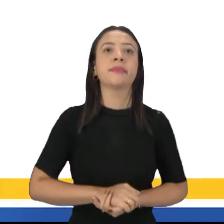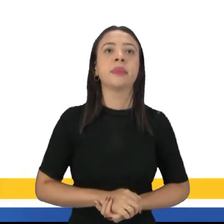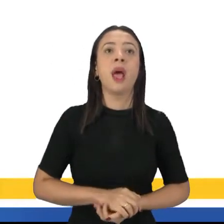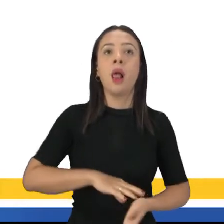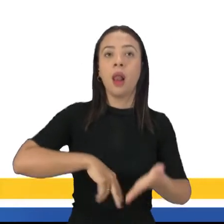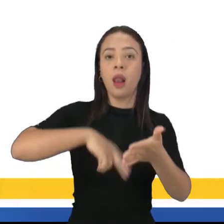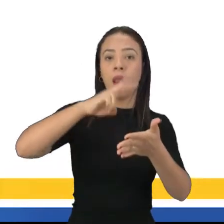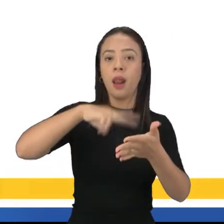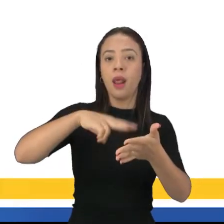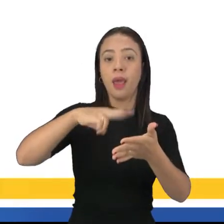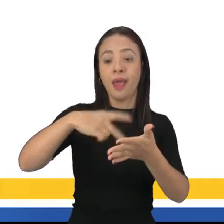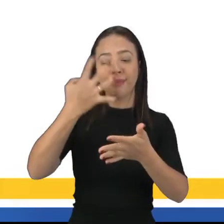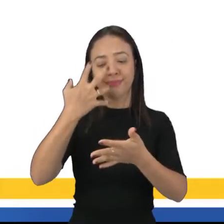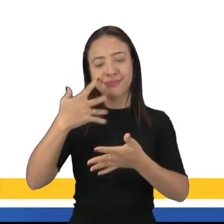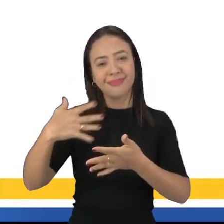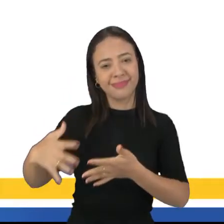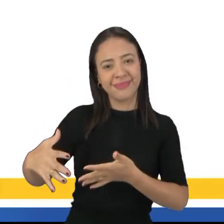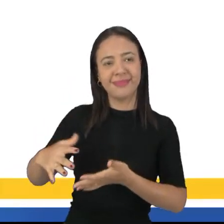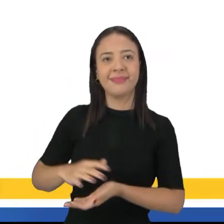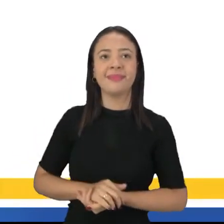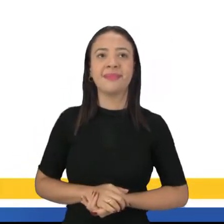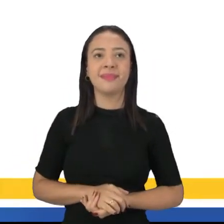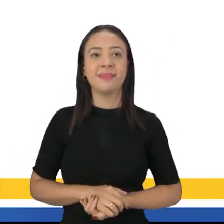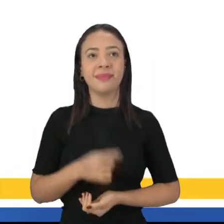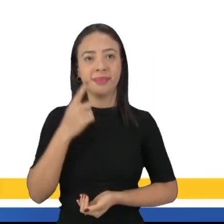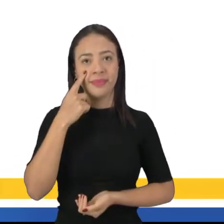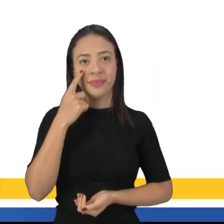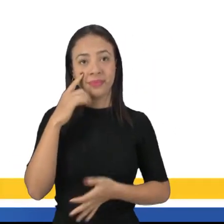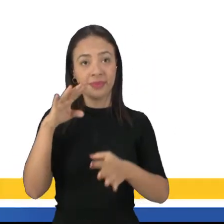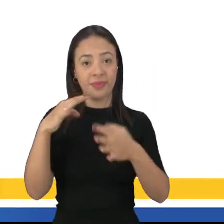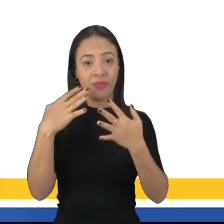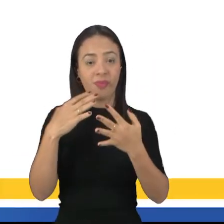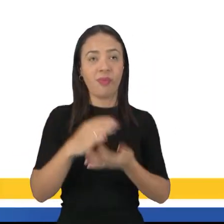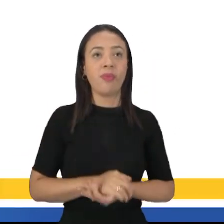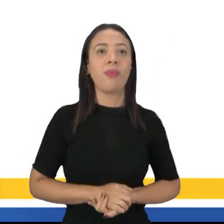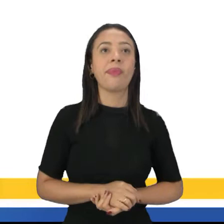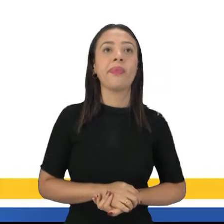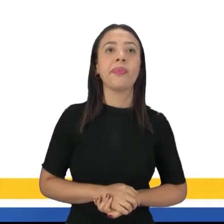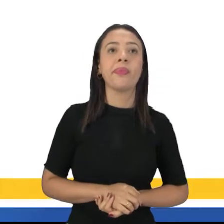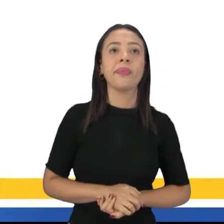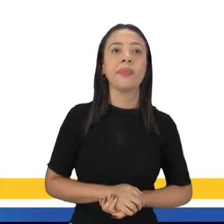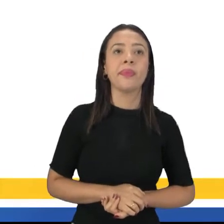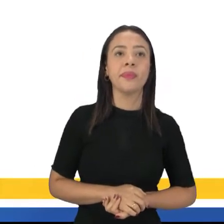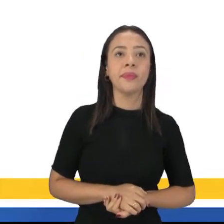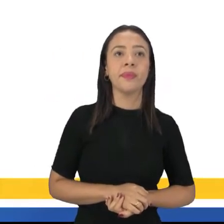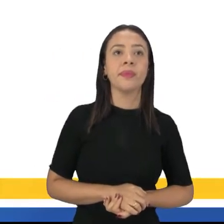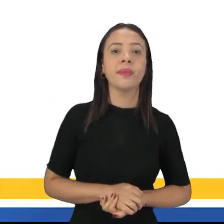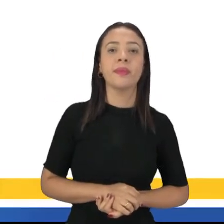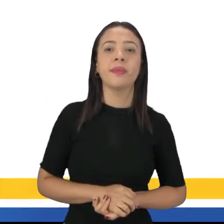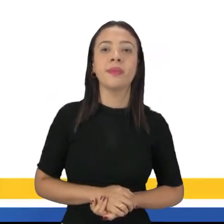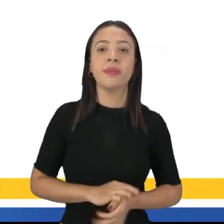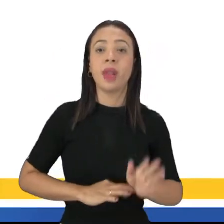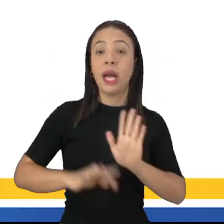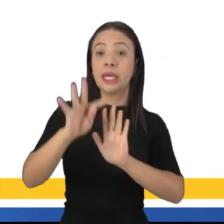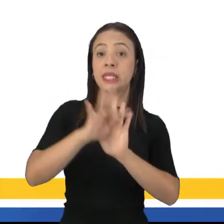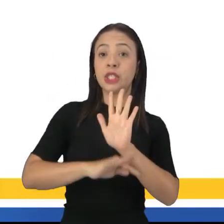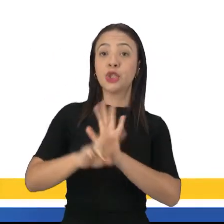Então, leia para uma criança. Preste atenção nesse texto